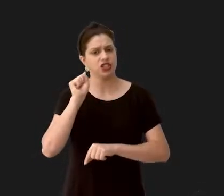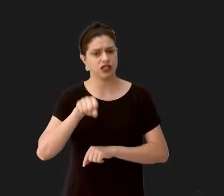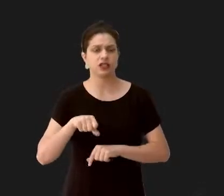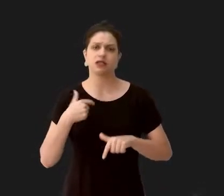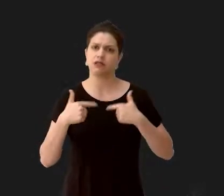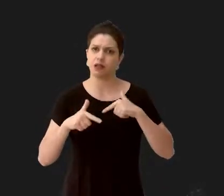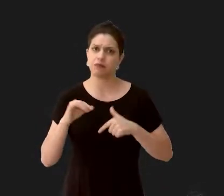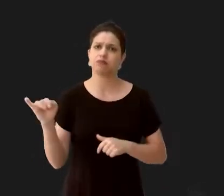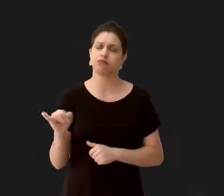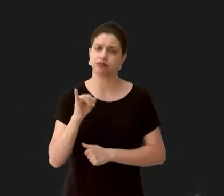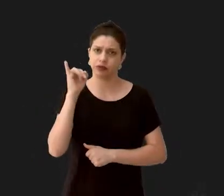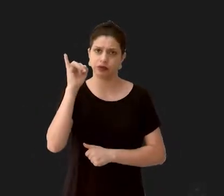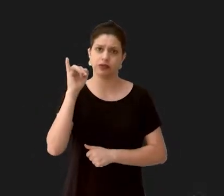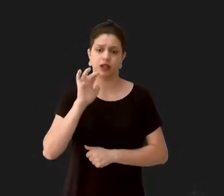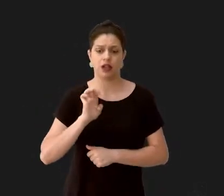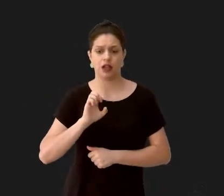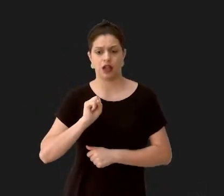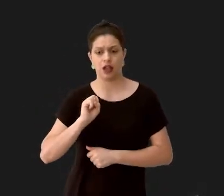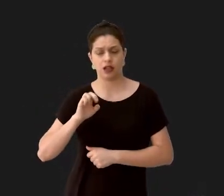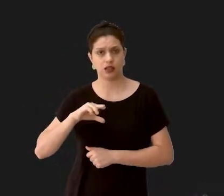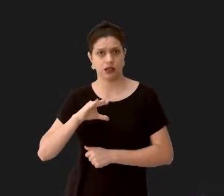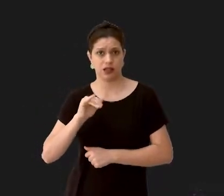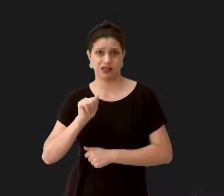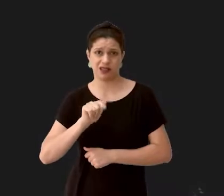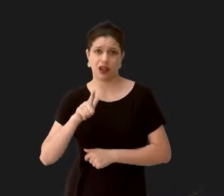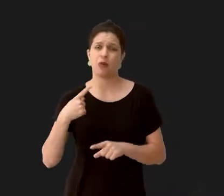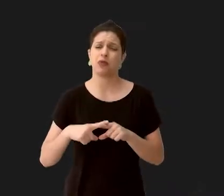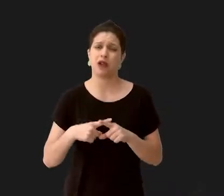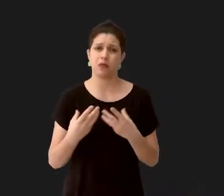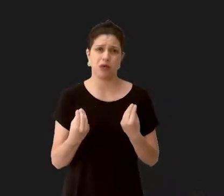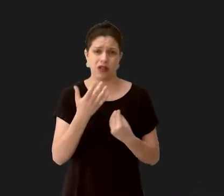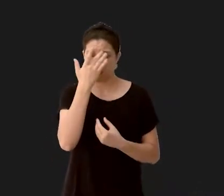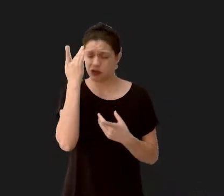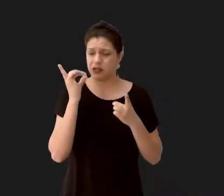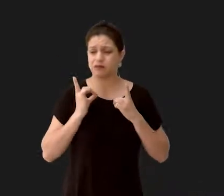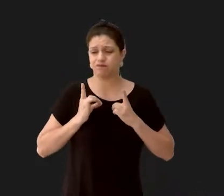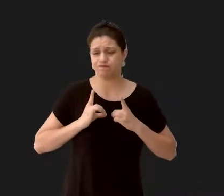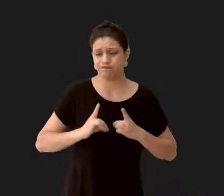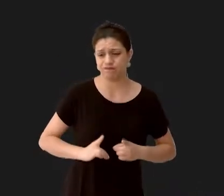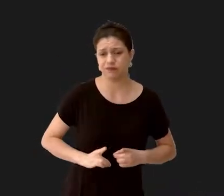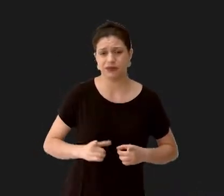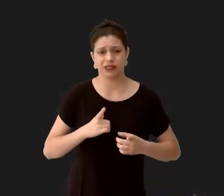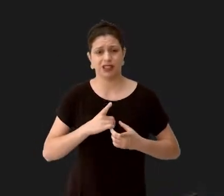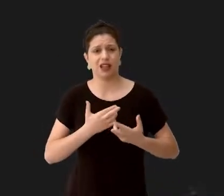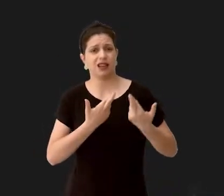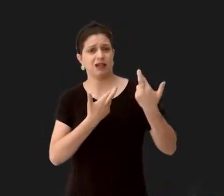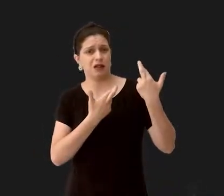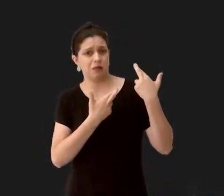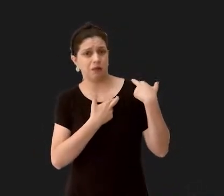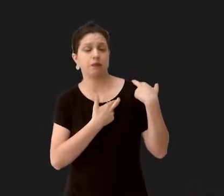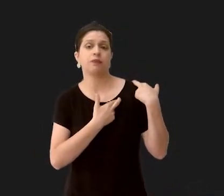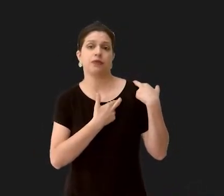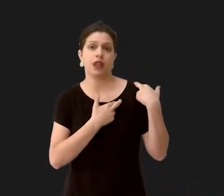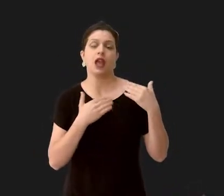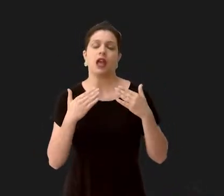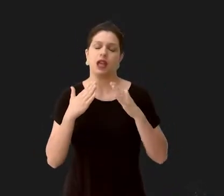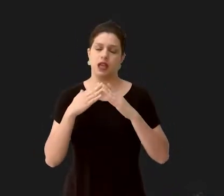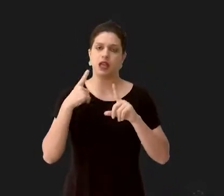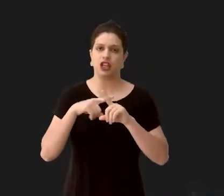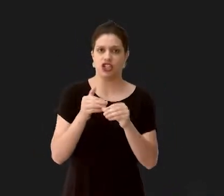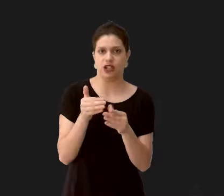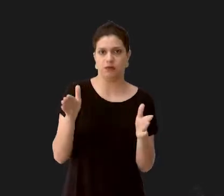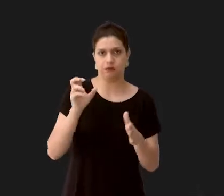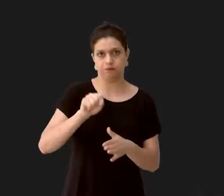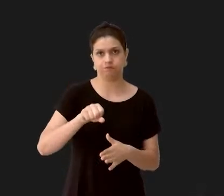preconiza nesse projeto é que a igreja seja inserida como atividade essencial, senhor presidente, porque muitas pessoas estão